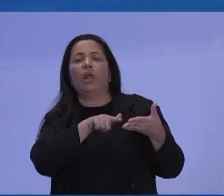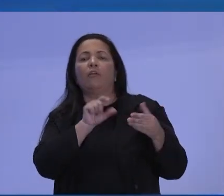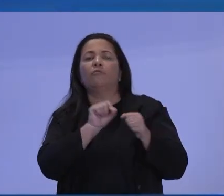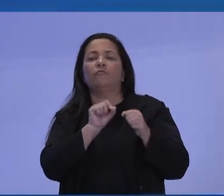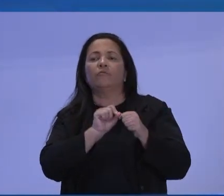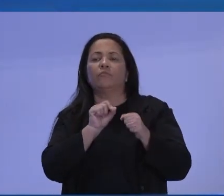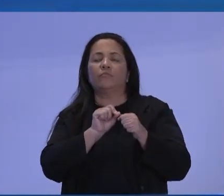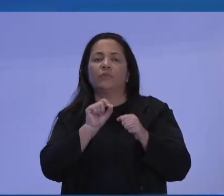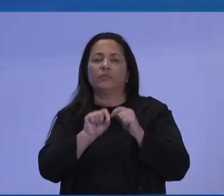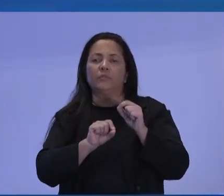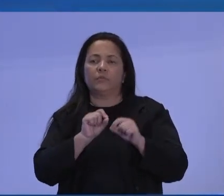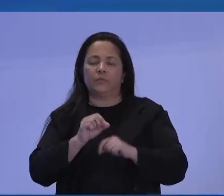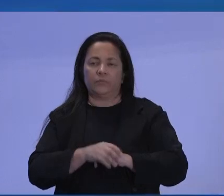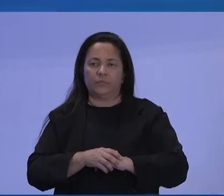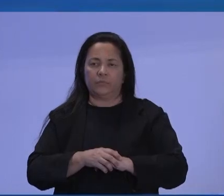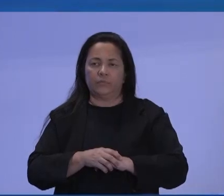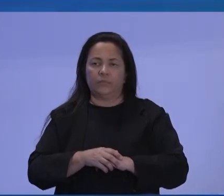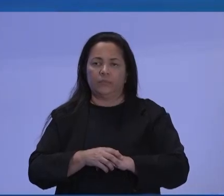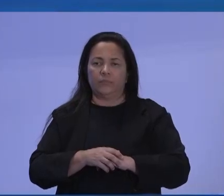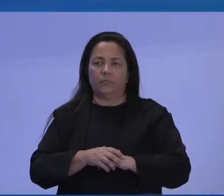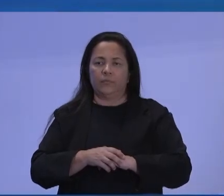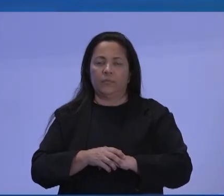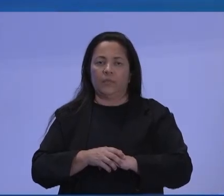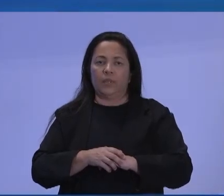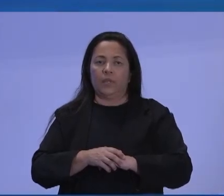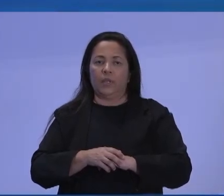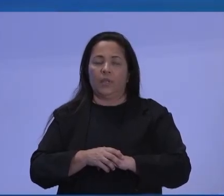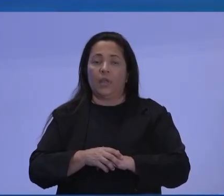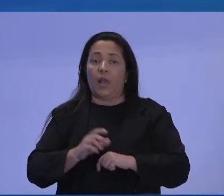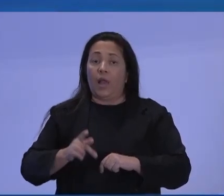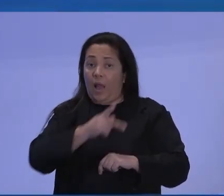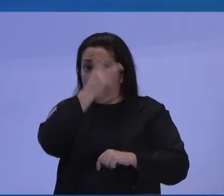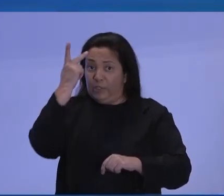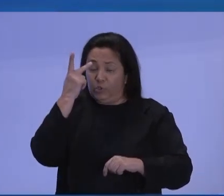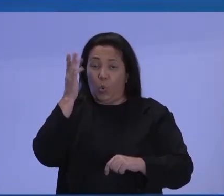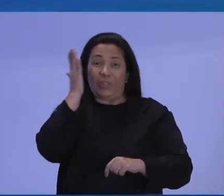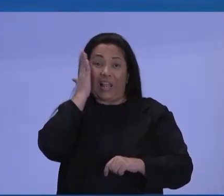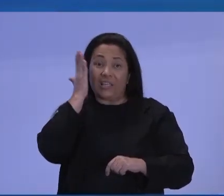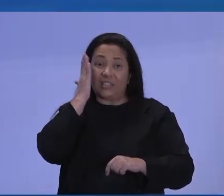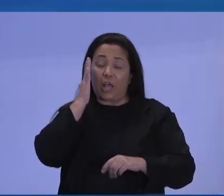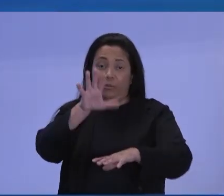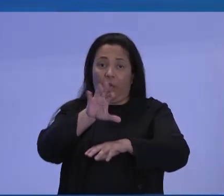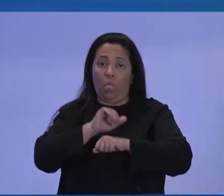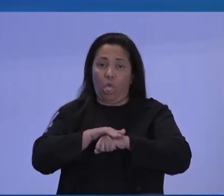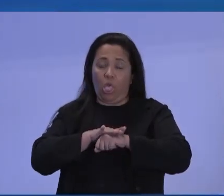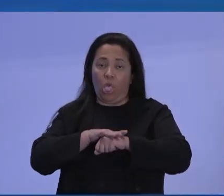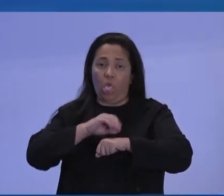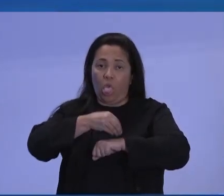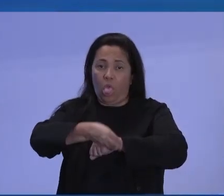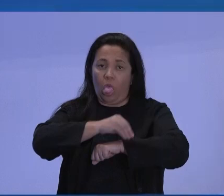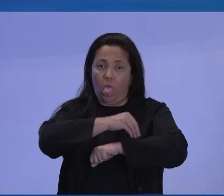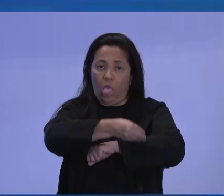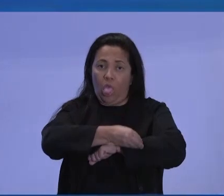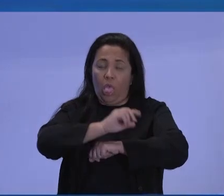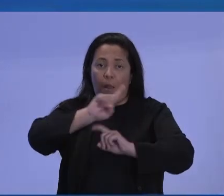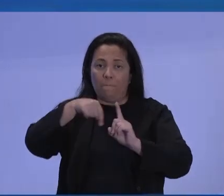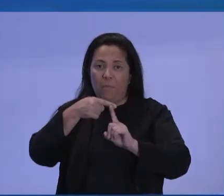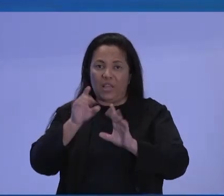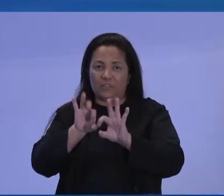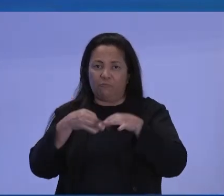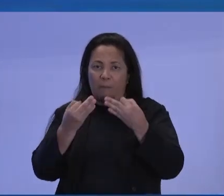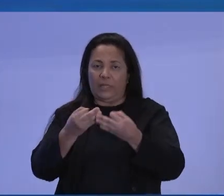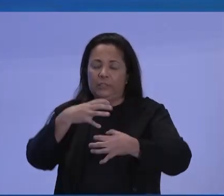Entretanto, costuma causar bastante sofrimento psíquico, tanto a quem adoeceu quanto aos familiares ou pessoas de sua